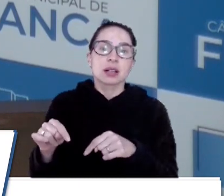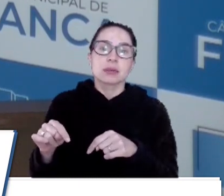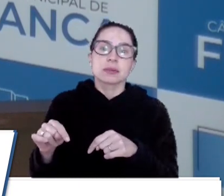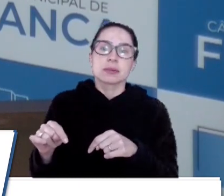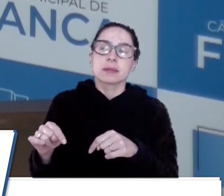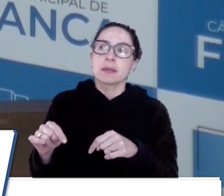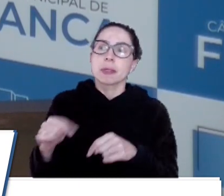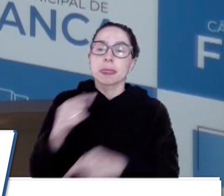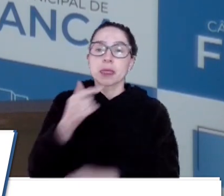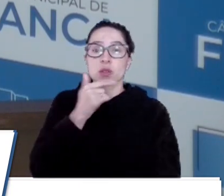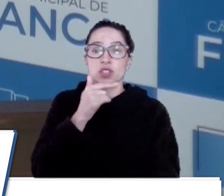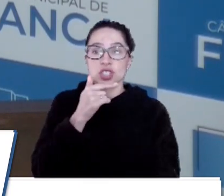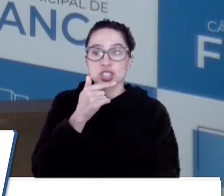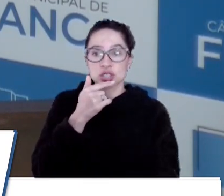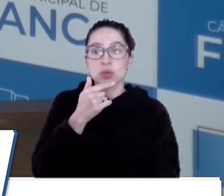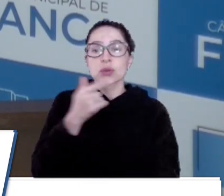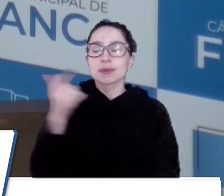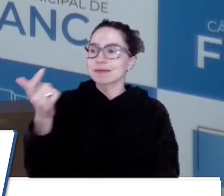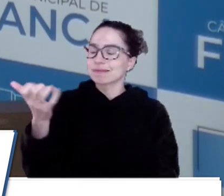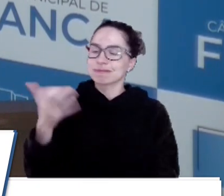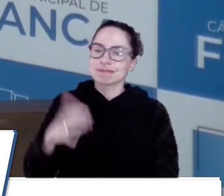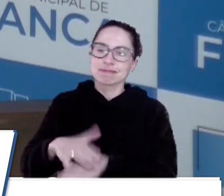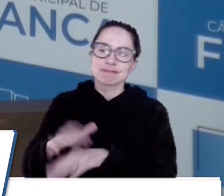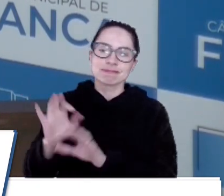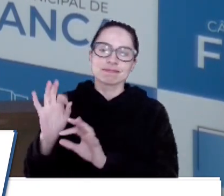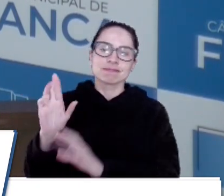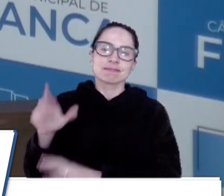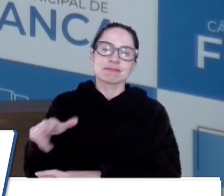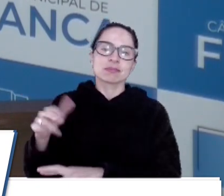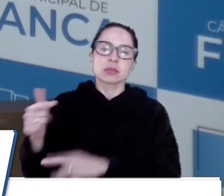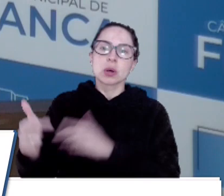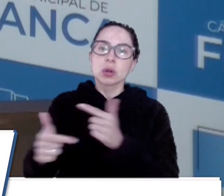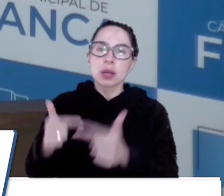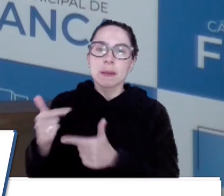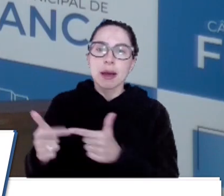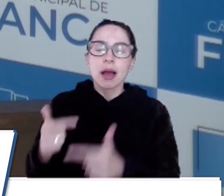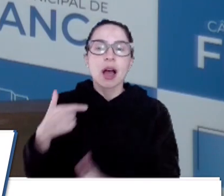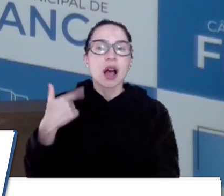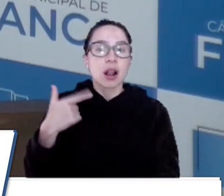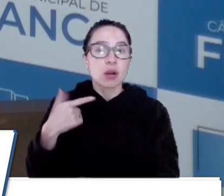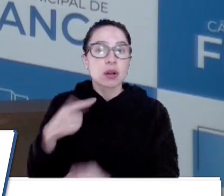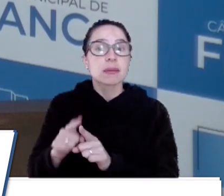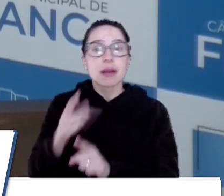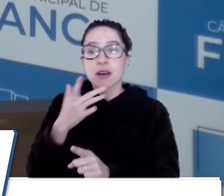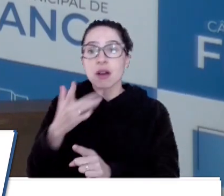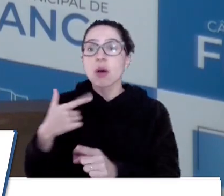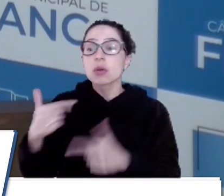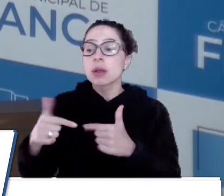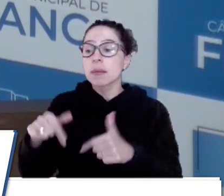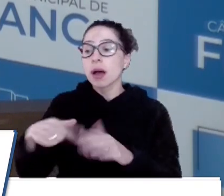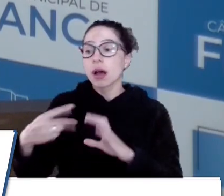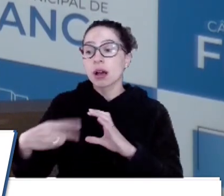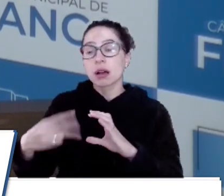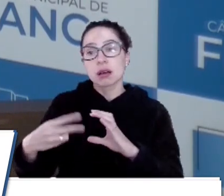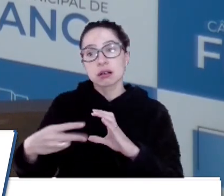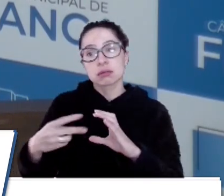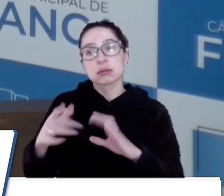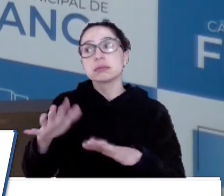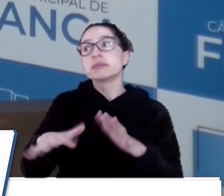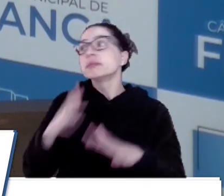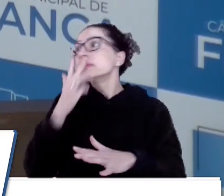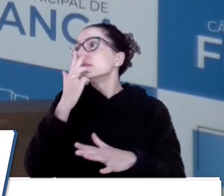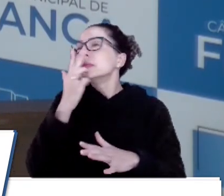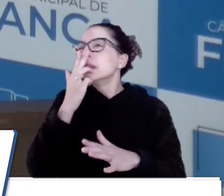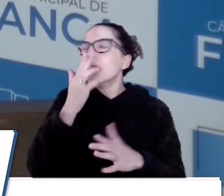Gilson colocou muito bem aqui o trabalho, a Lurdinha também falou disso, sobre o trabalho da Câmara Municipal. Às vezes parece um pouco maçante